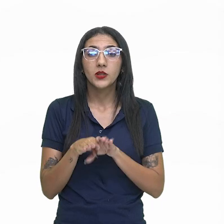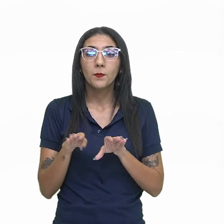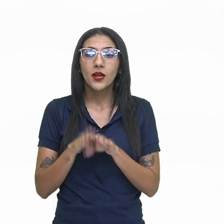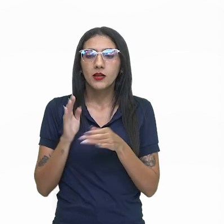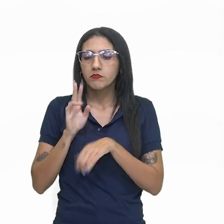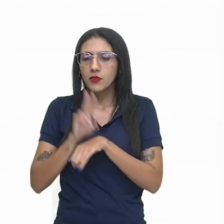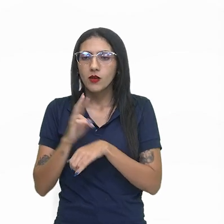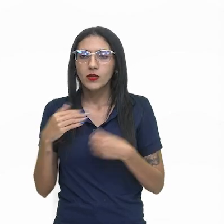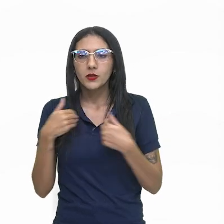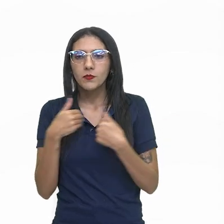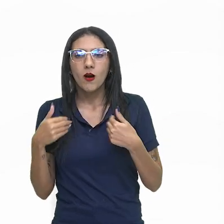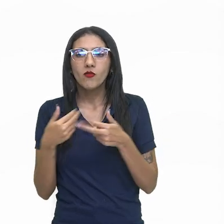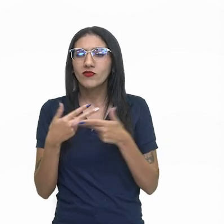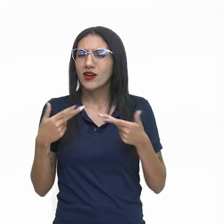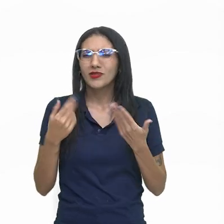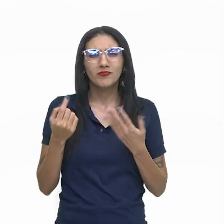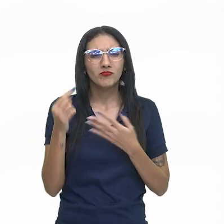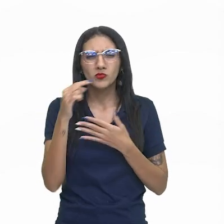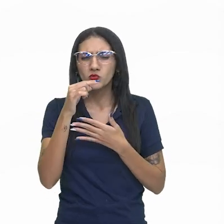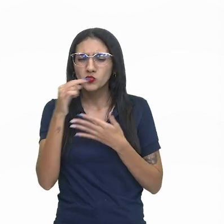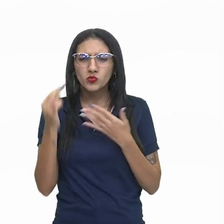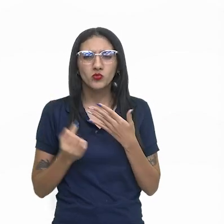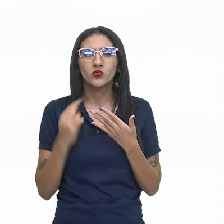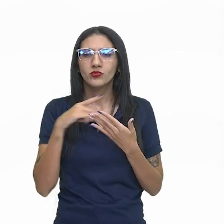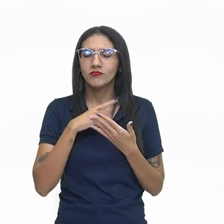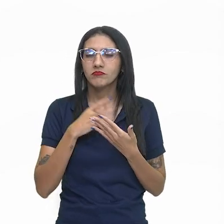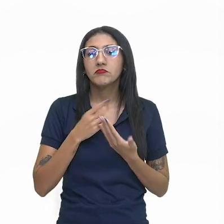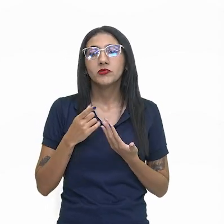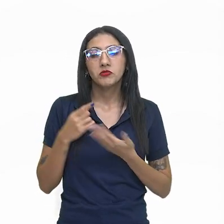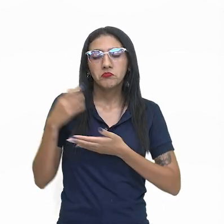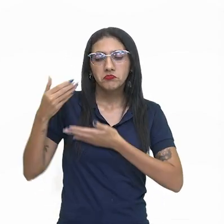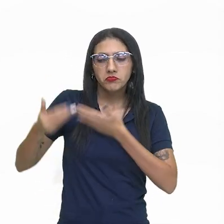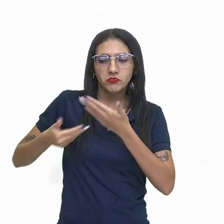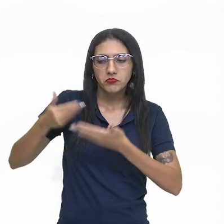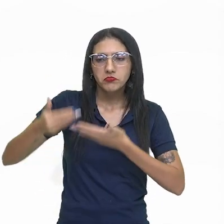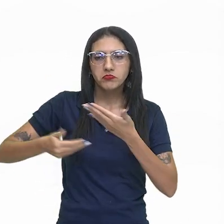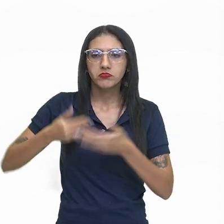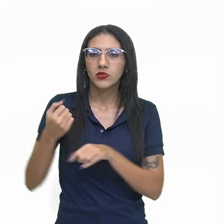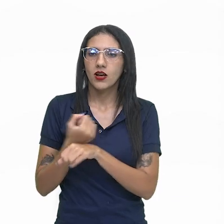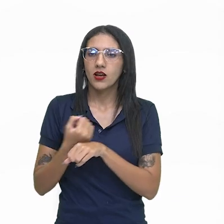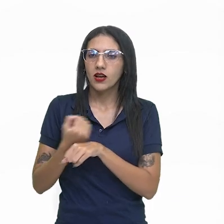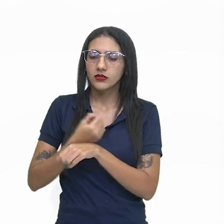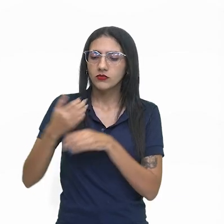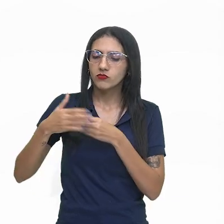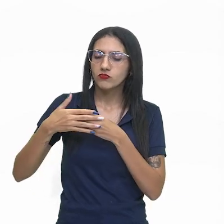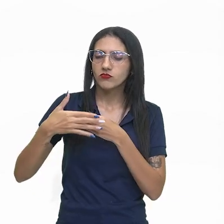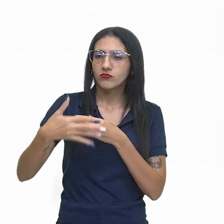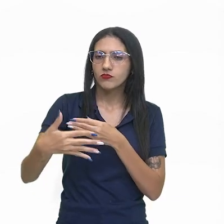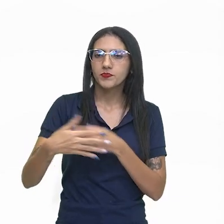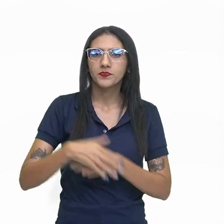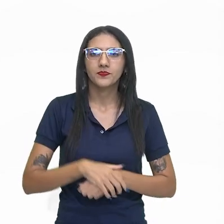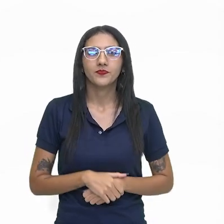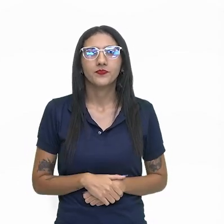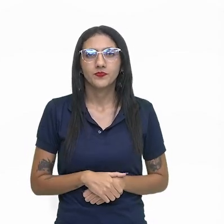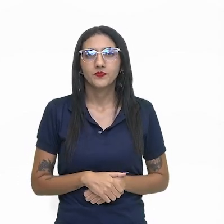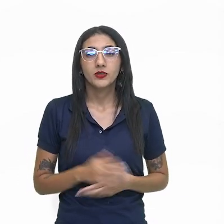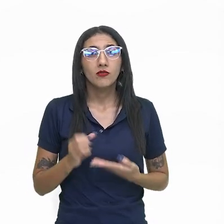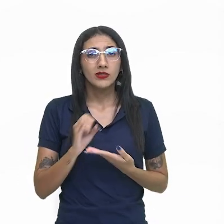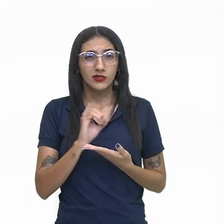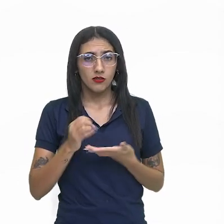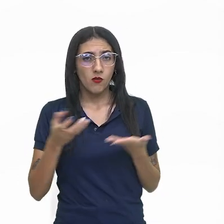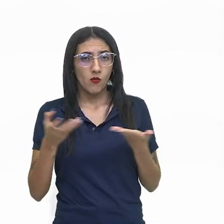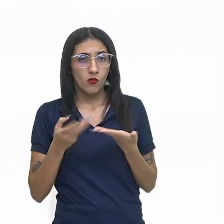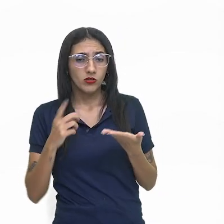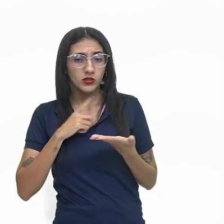também, né? Tudo isso aí, pessoal, foi continuando ao longo do tempo, né? Se hoje em dia a gente já tem uma